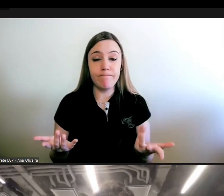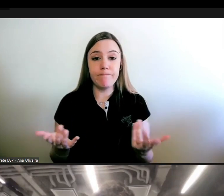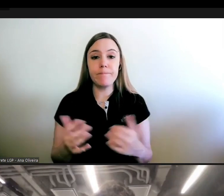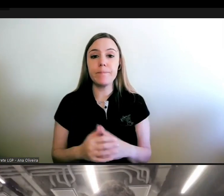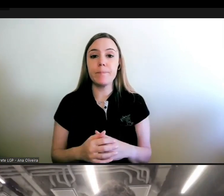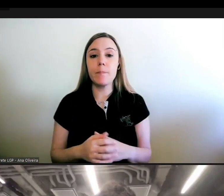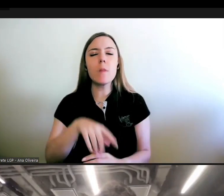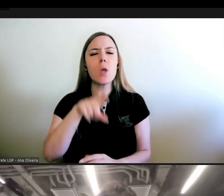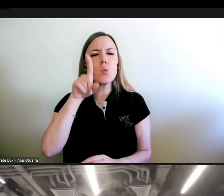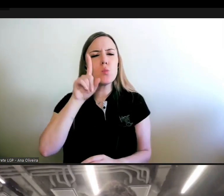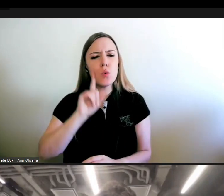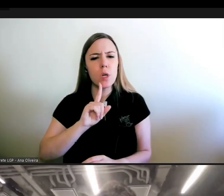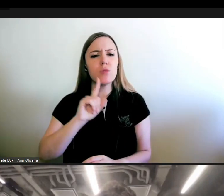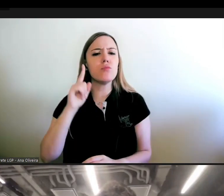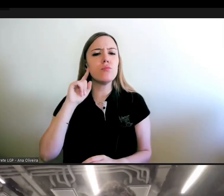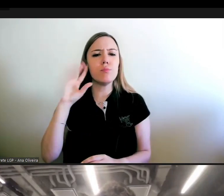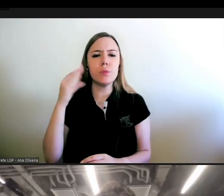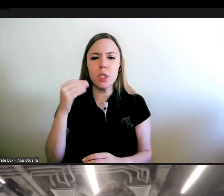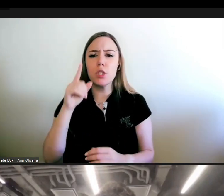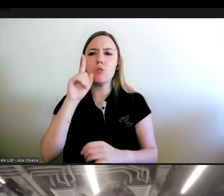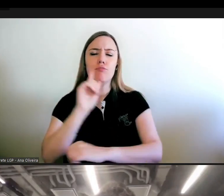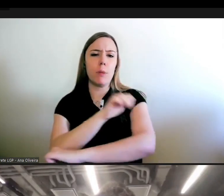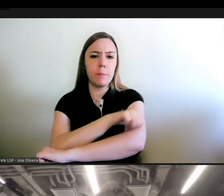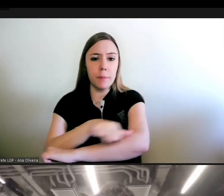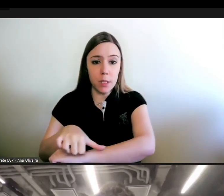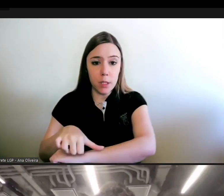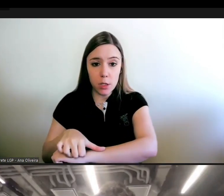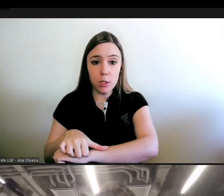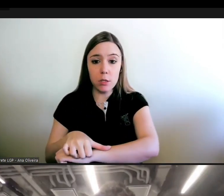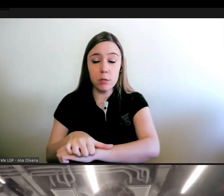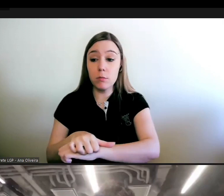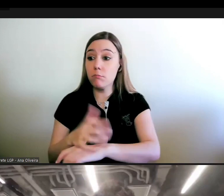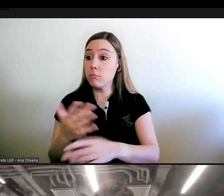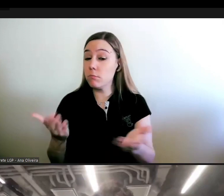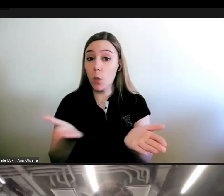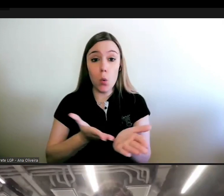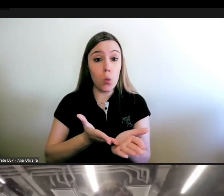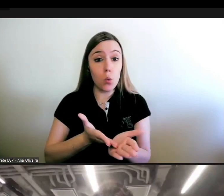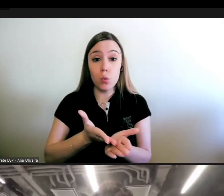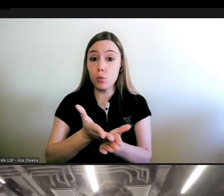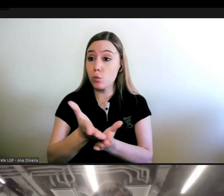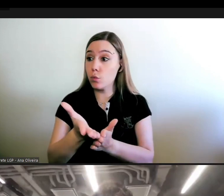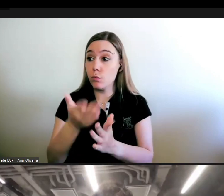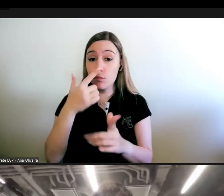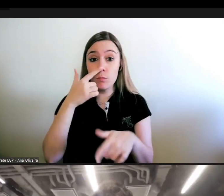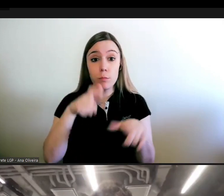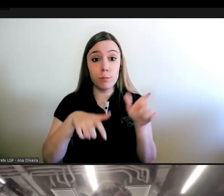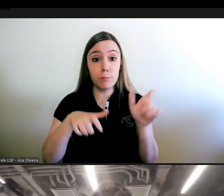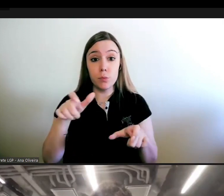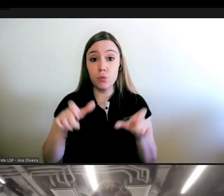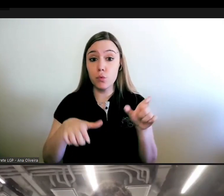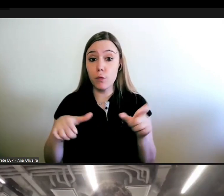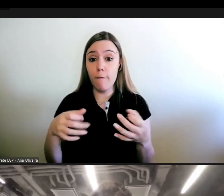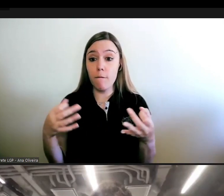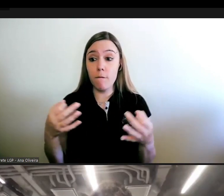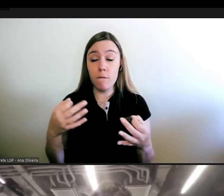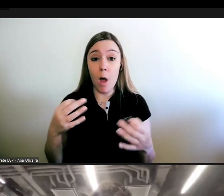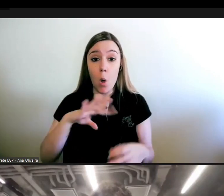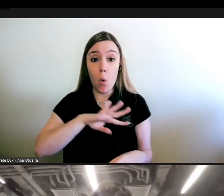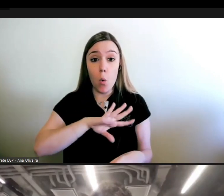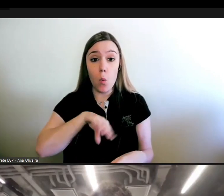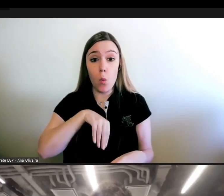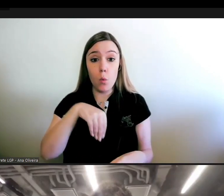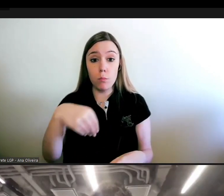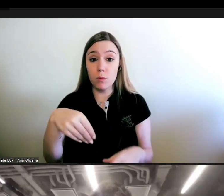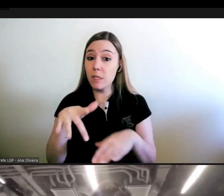as mulheres e as raparigas e as meninas continuam a ser as pessoas que no mundo estão em maiores situações de